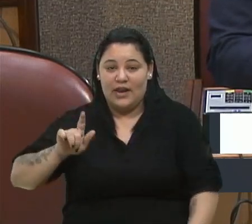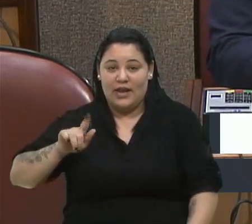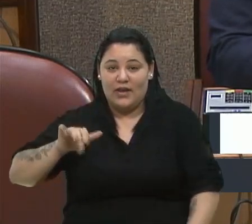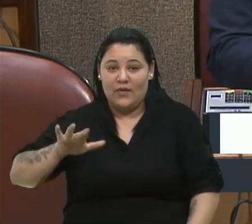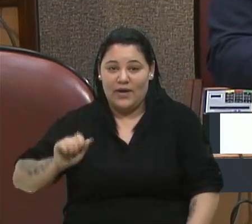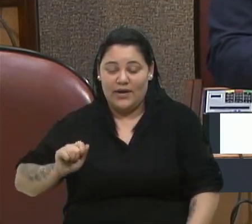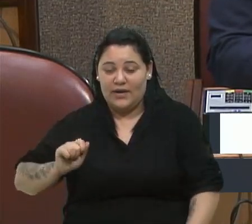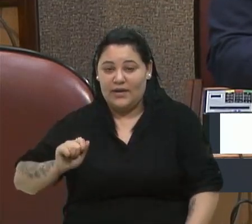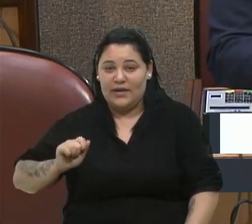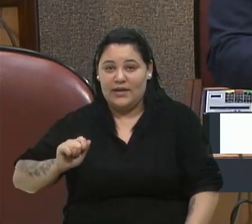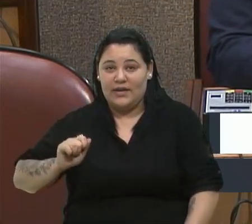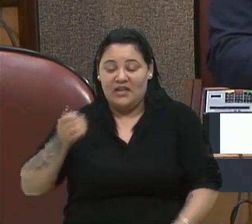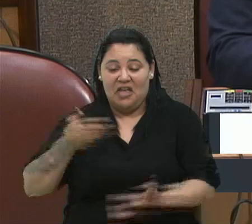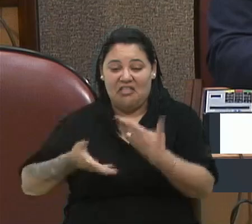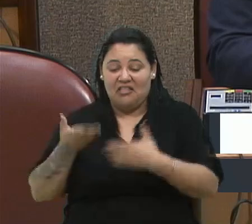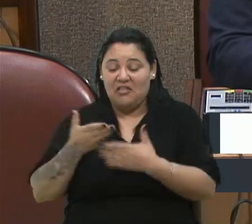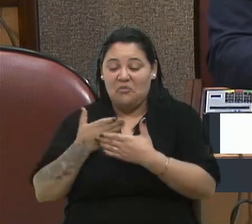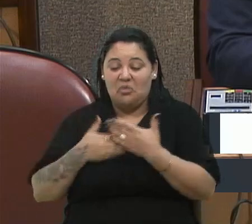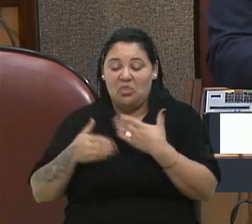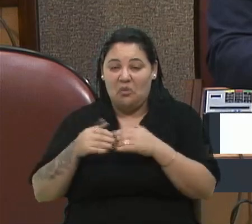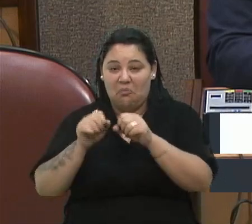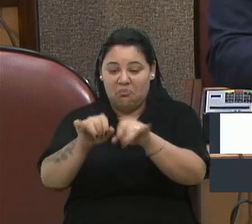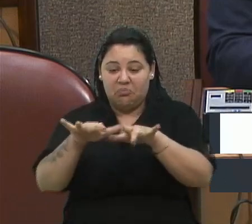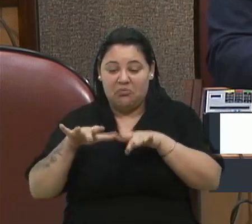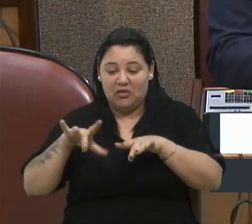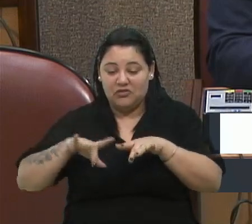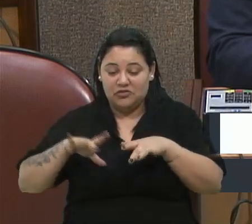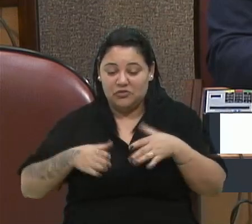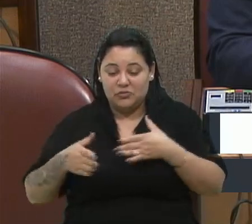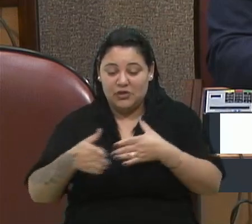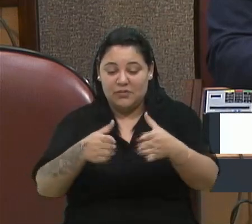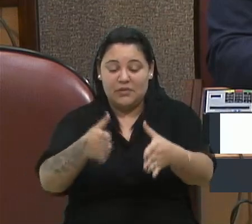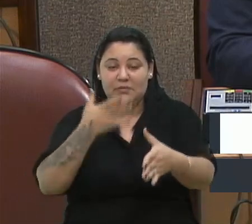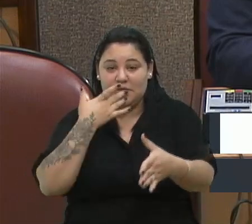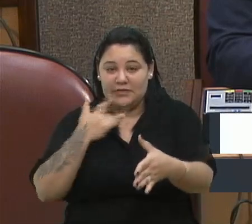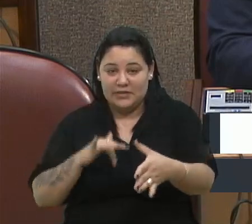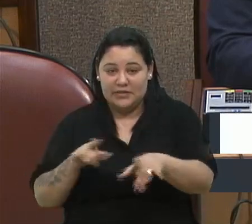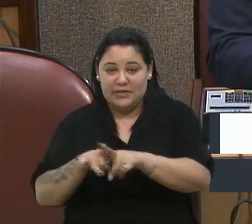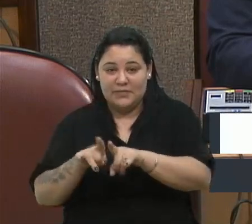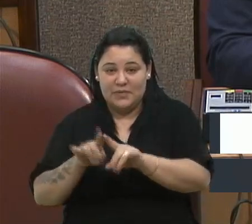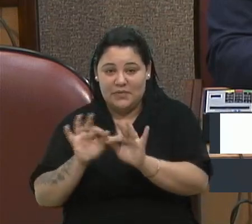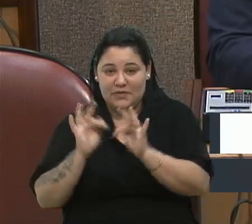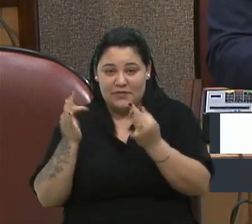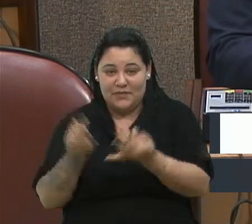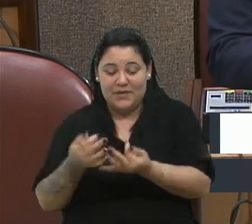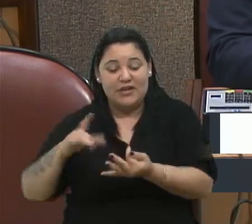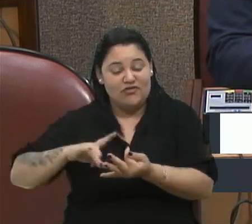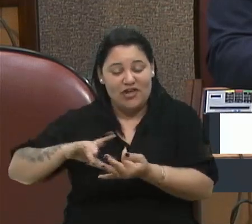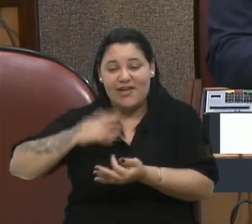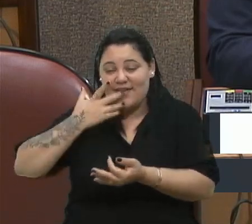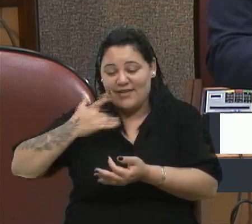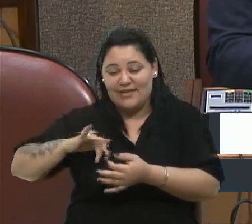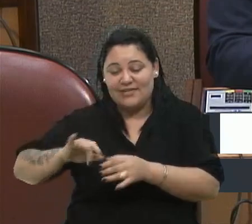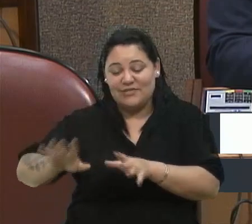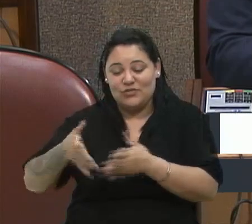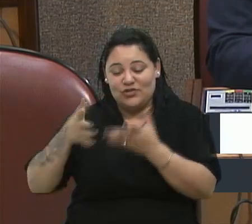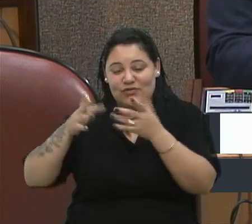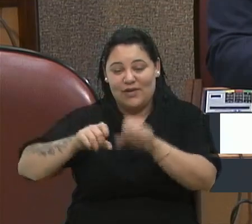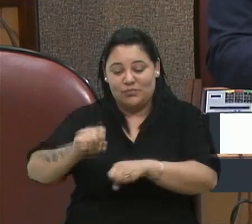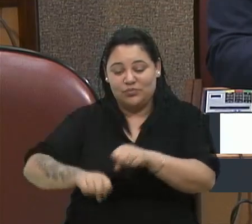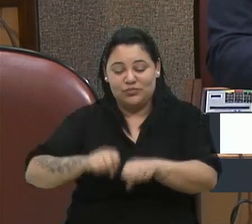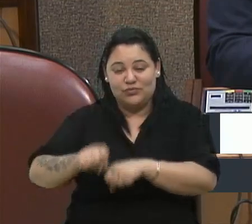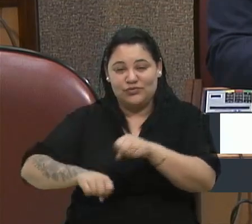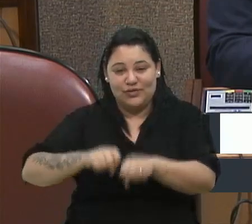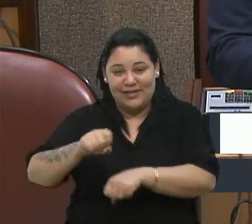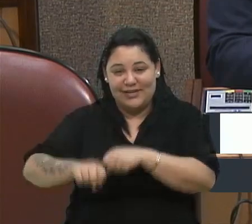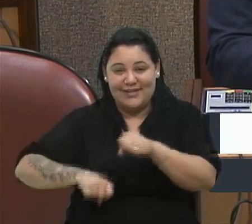contemplou todo o público, né? Nós tínhamos um trajeto Kids para as famílias levarem as crianças, incentivarem desde